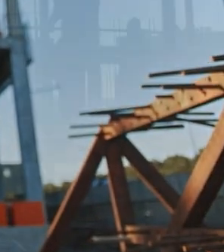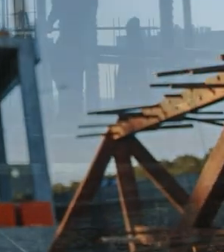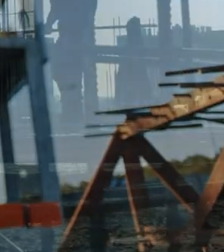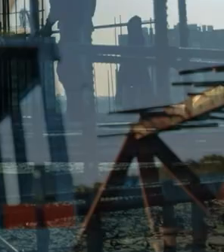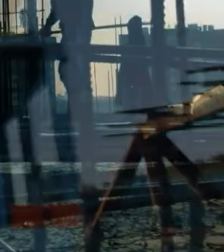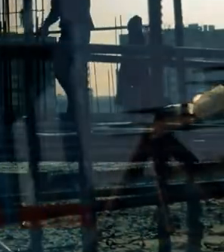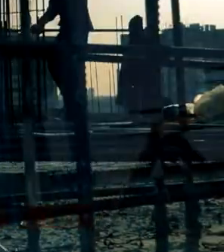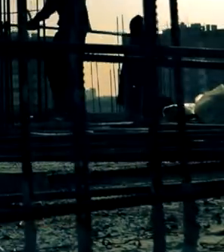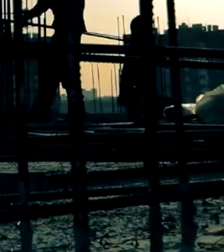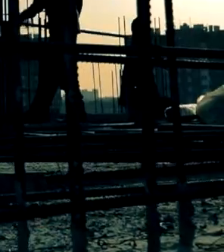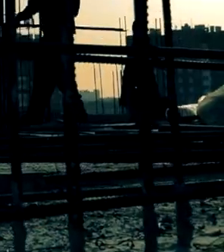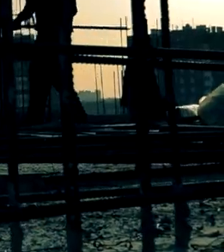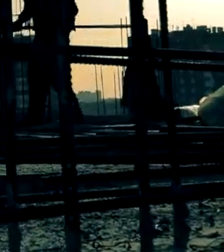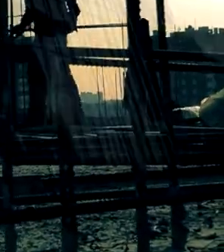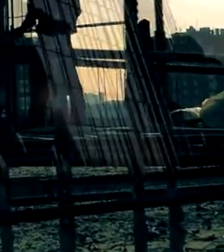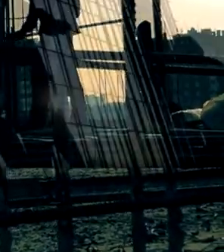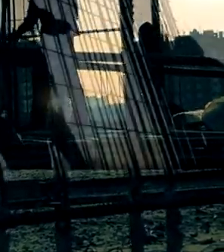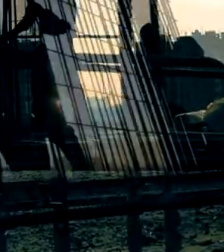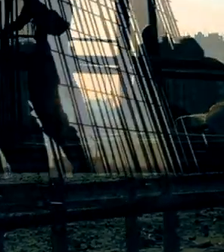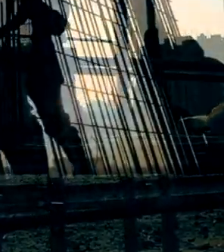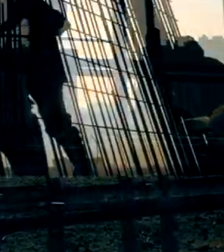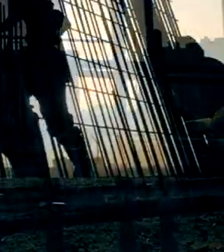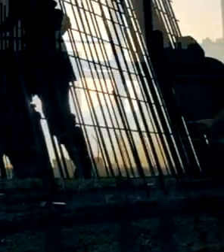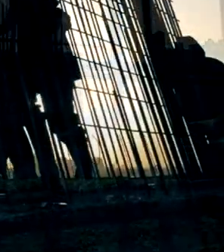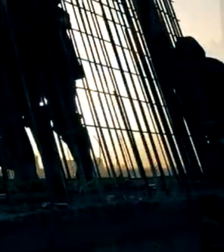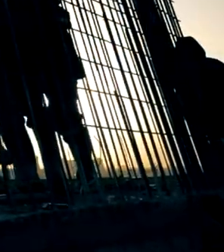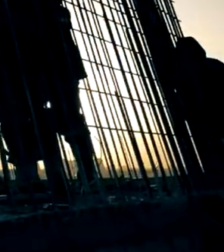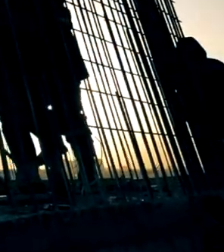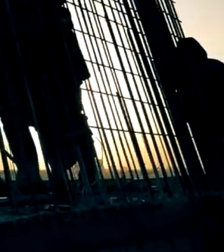retomadas, gerando empregos em todo o país.